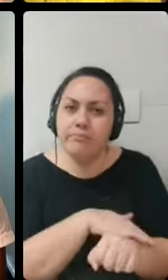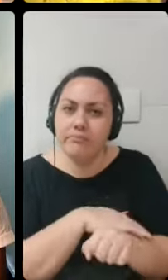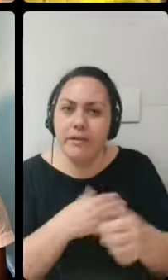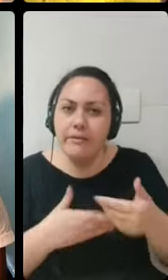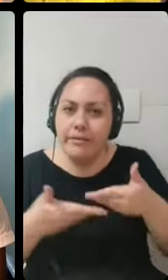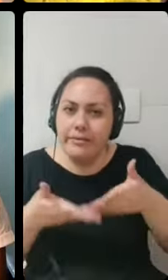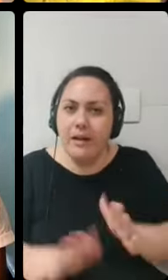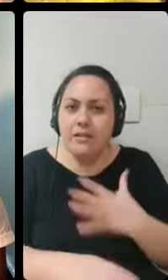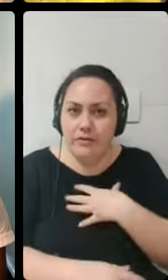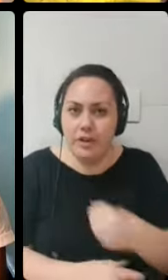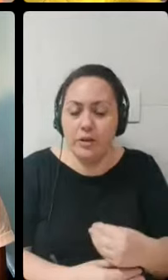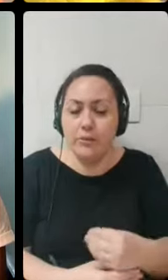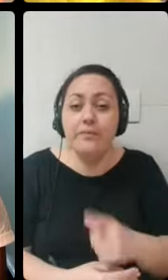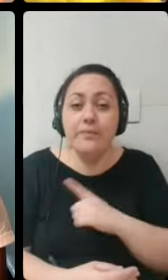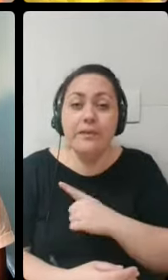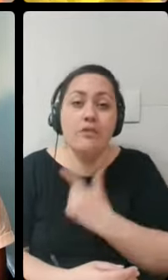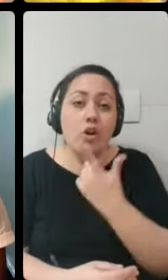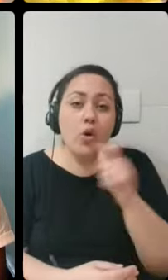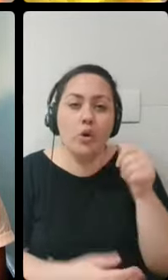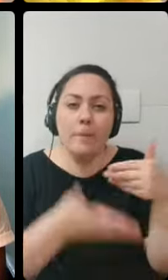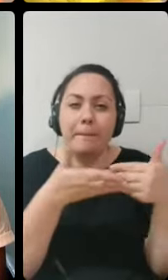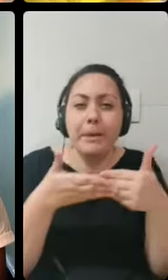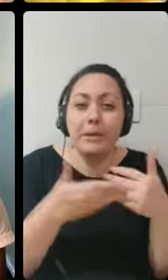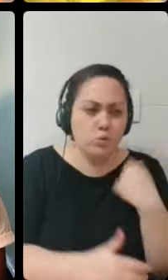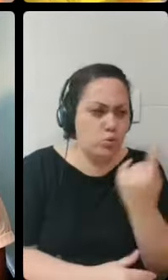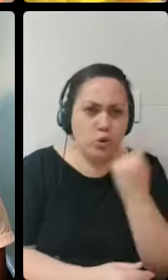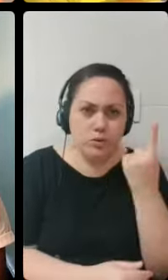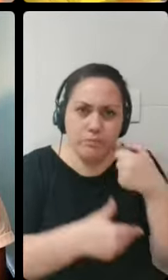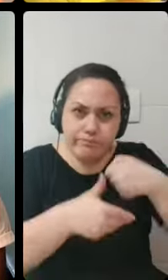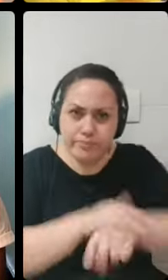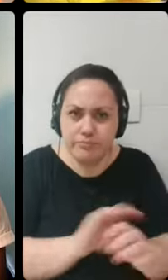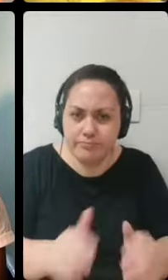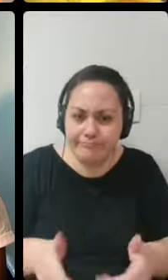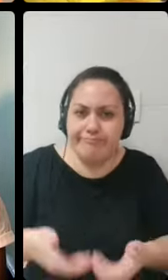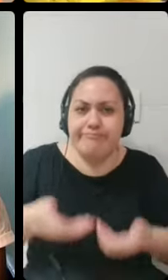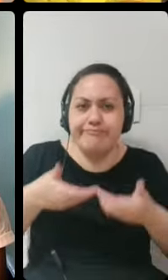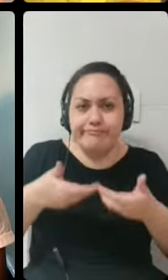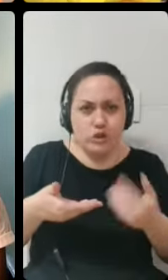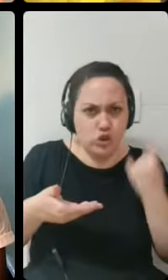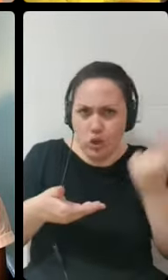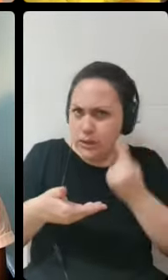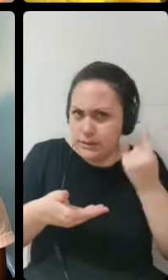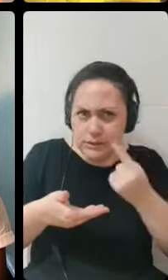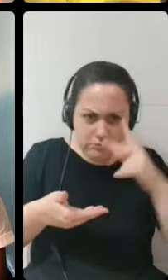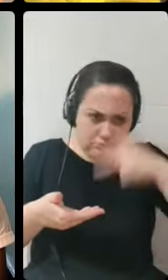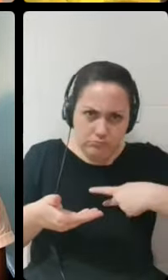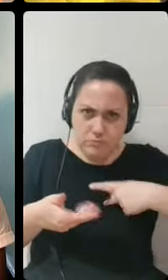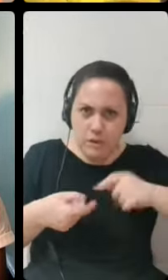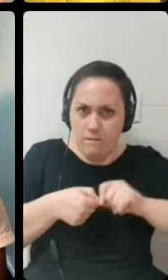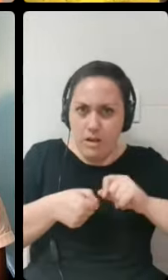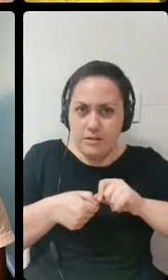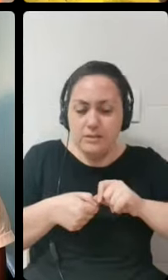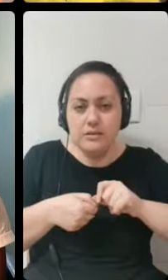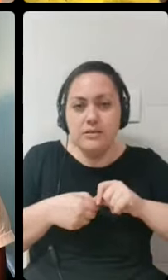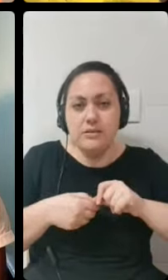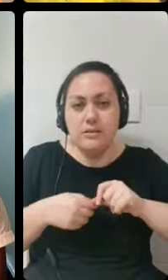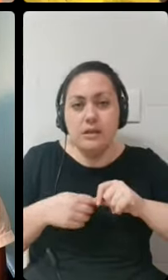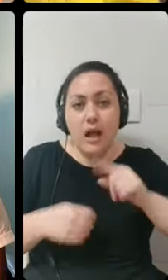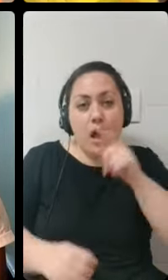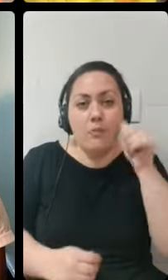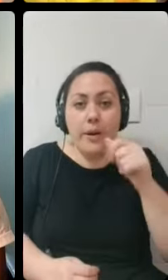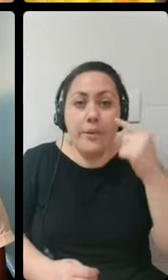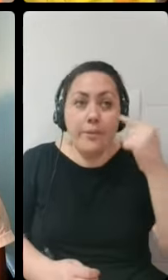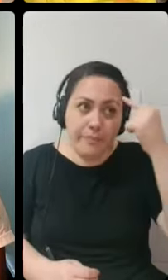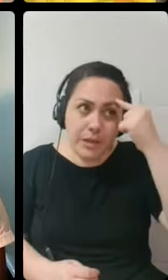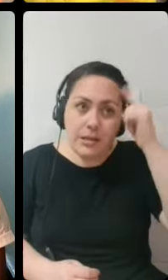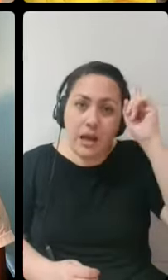mesmo fez o parto sozinha. E ele nasceu, tipo... Ela acreditou que ele estava morto. Ela deixou ele no